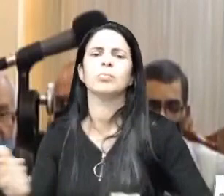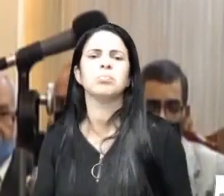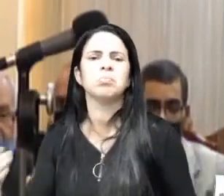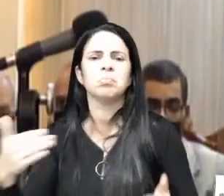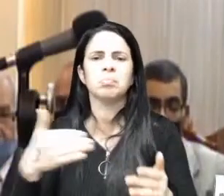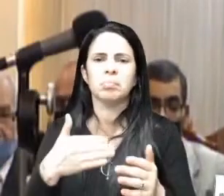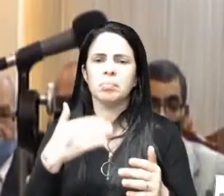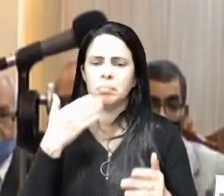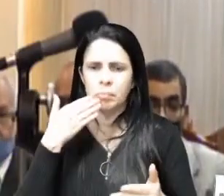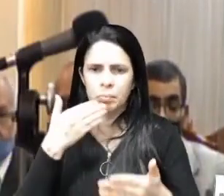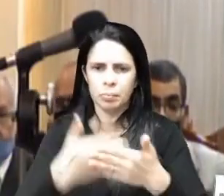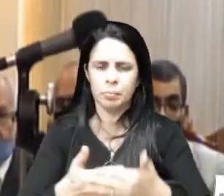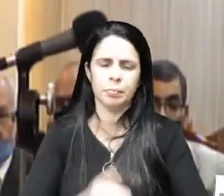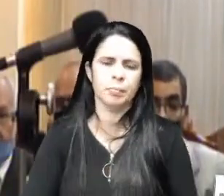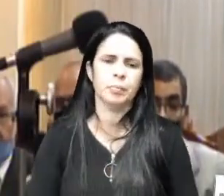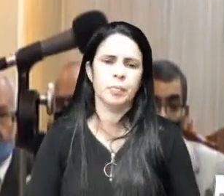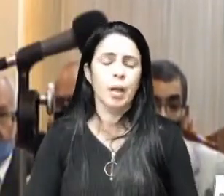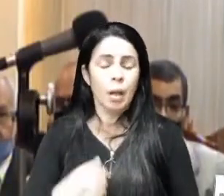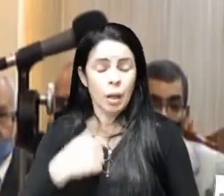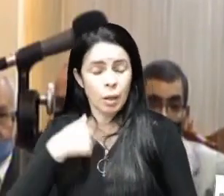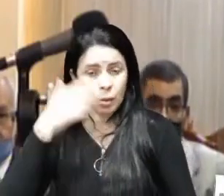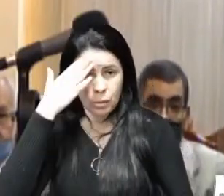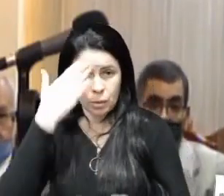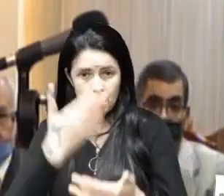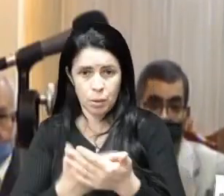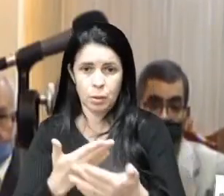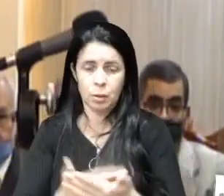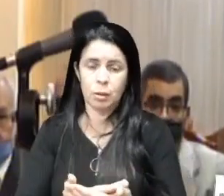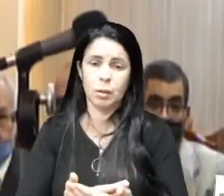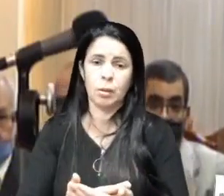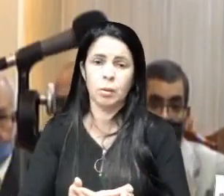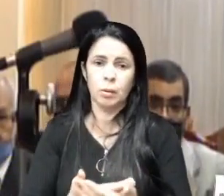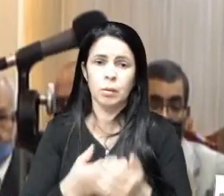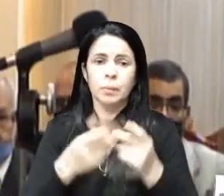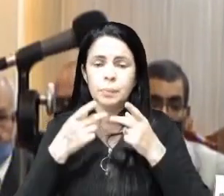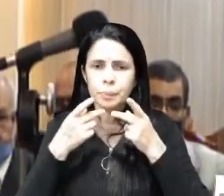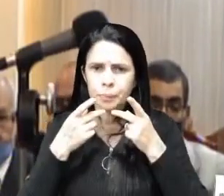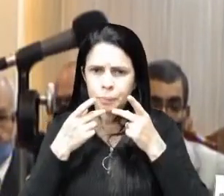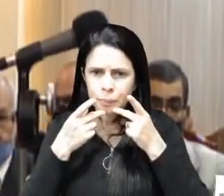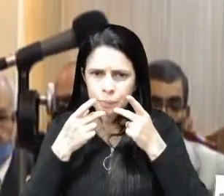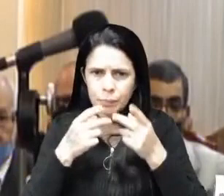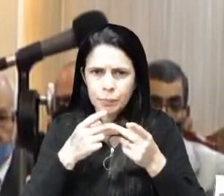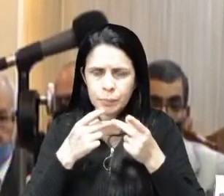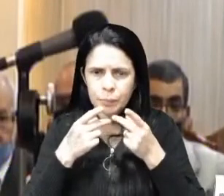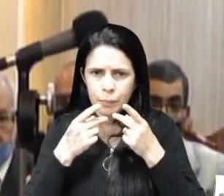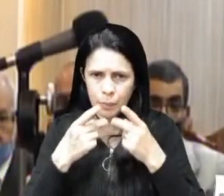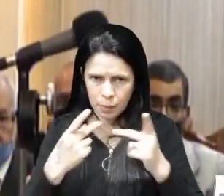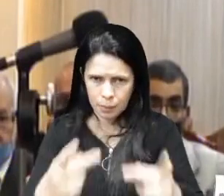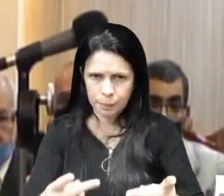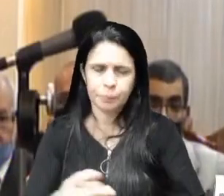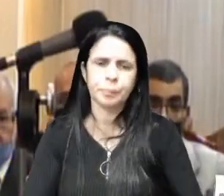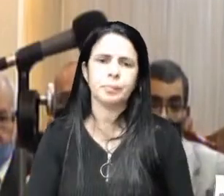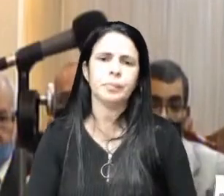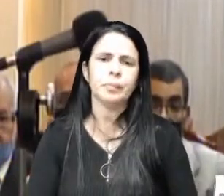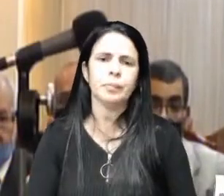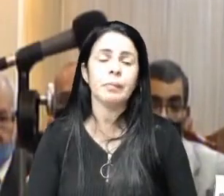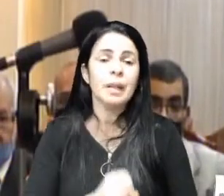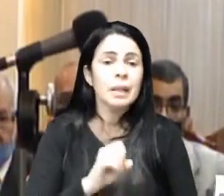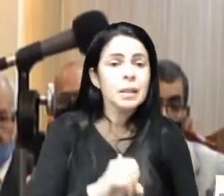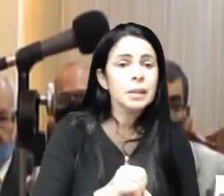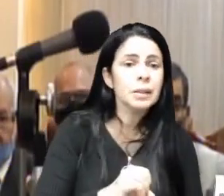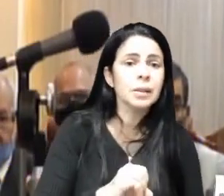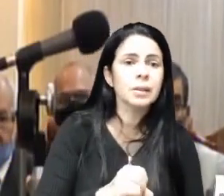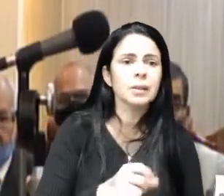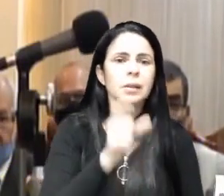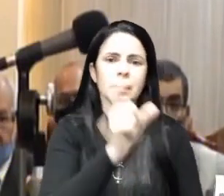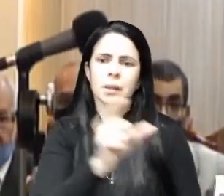E eu creio que essa saudação hoje, ela está bem atualizada. Se cada crente ao encontrar o outro dissesse: